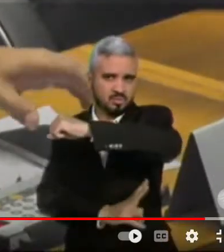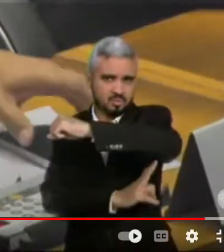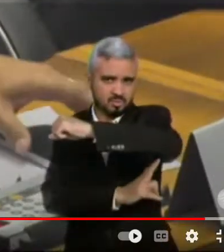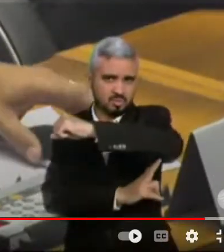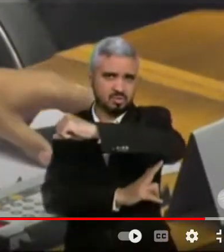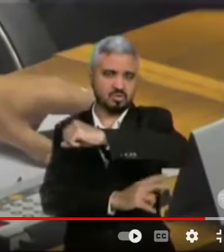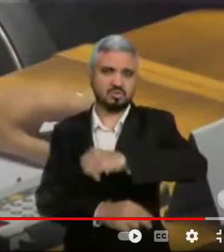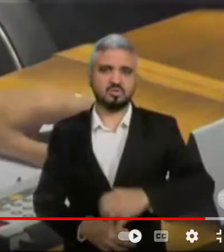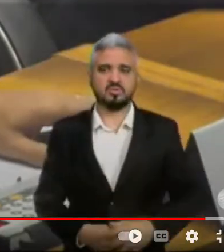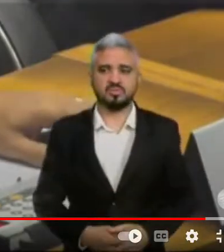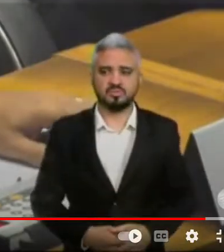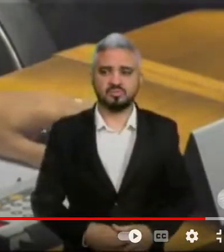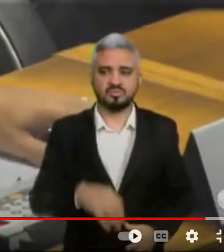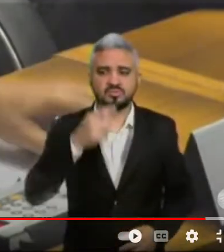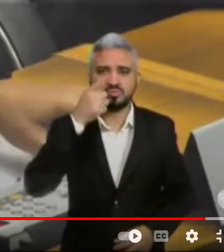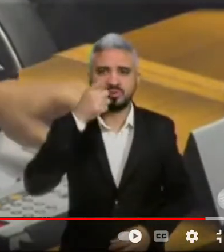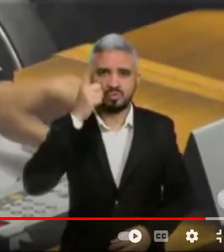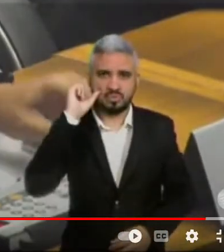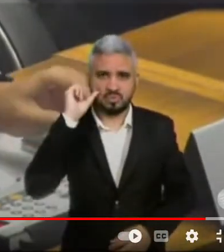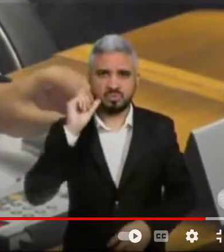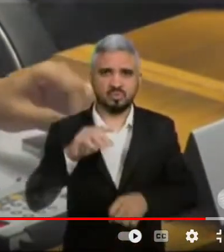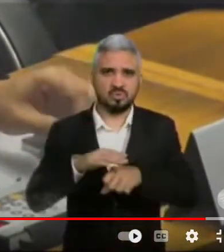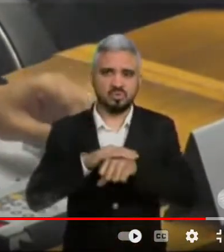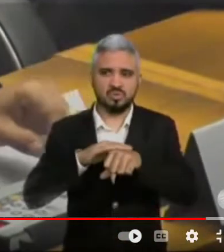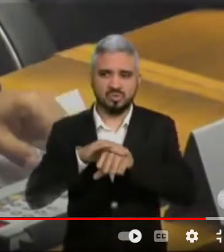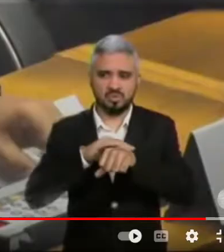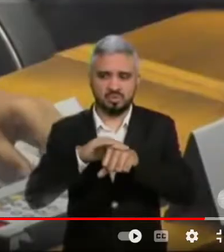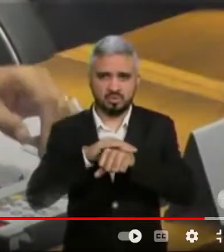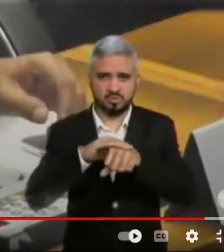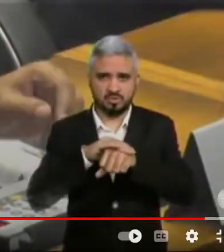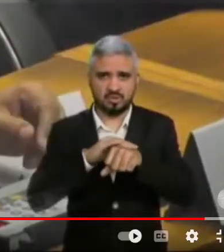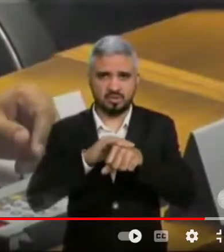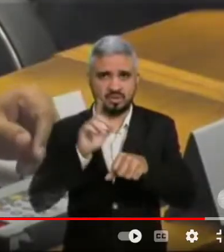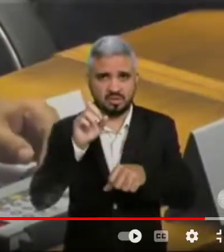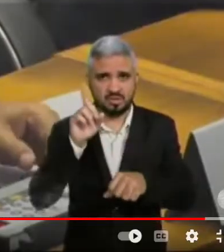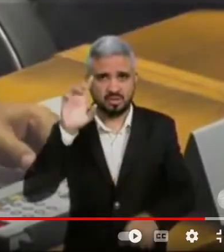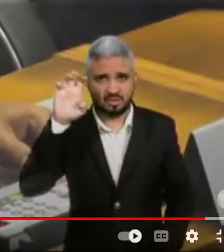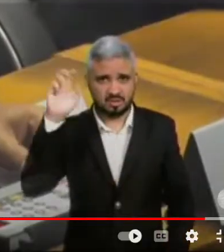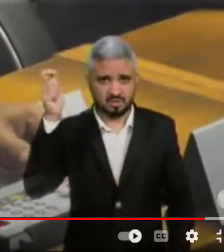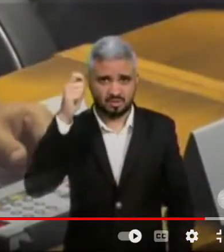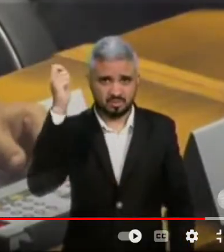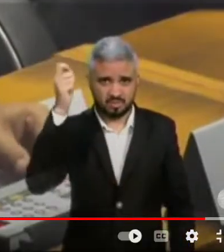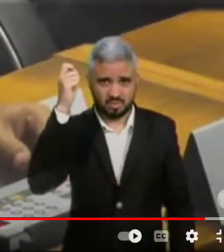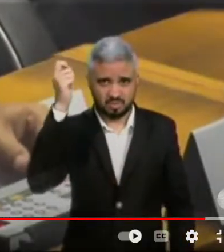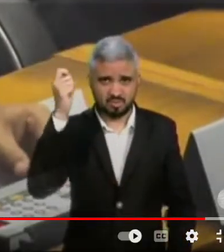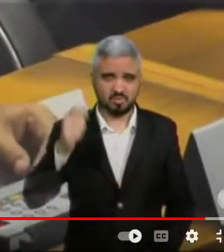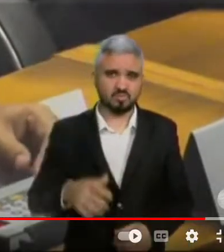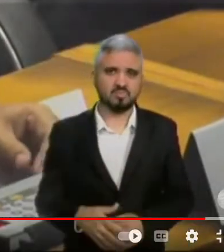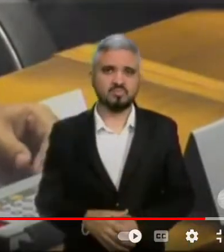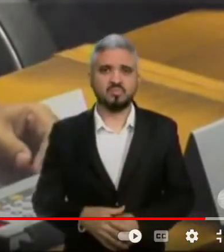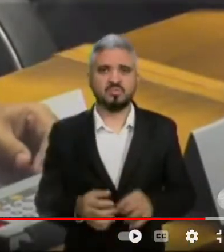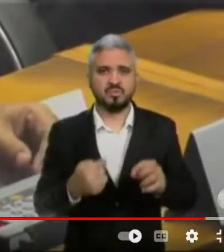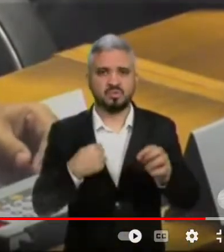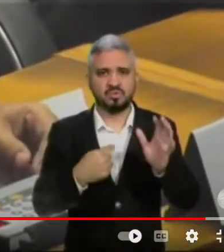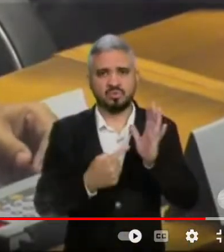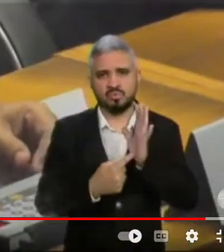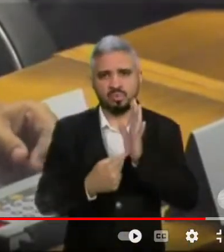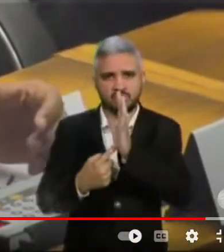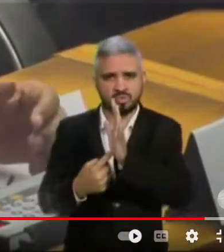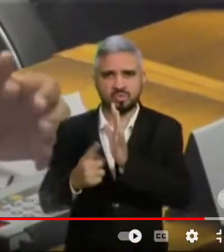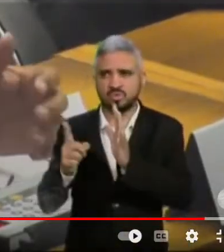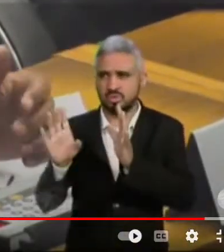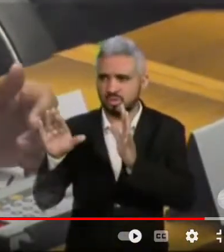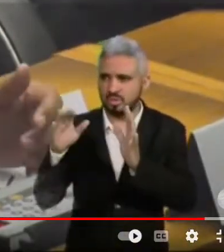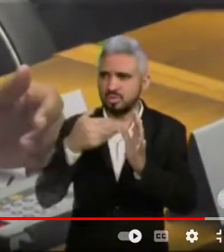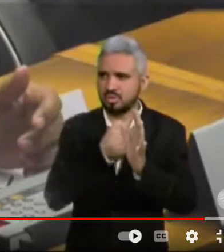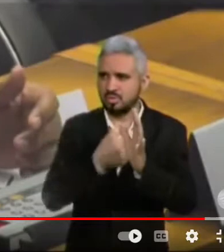que ontem, conversando com o governador lá na Expoema, e mostrei a necessidade para ele, e ele